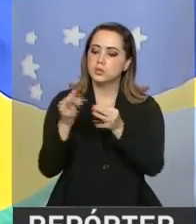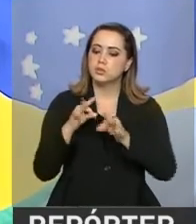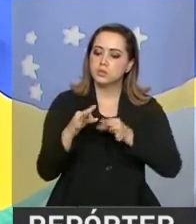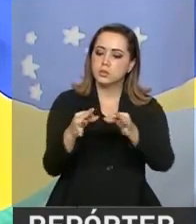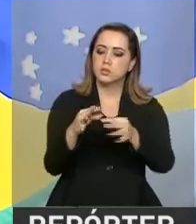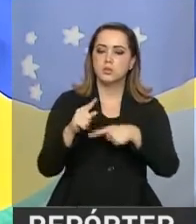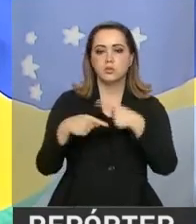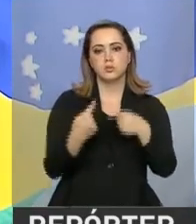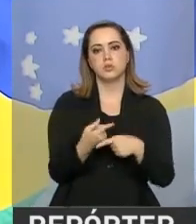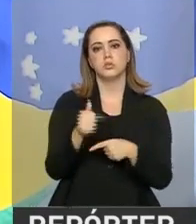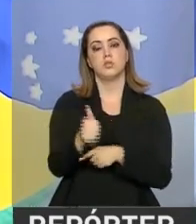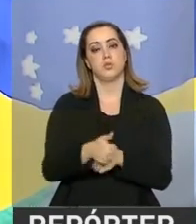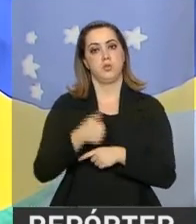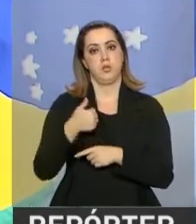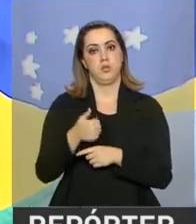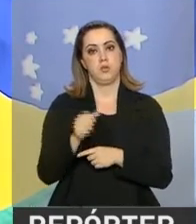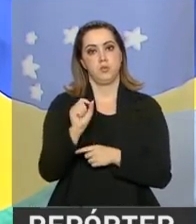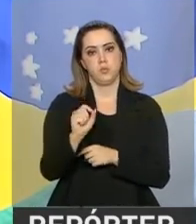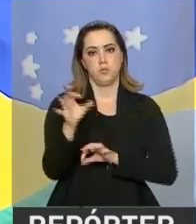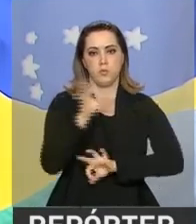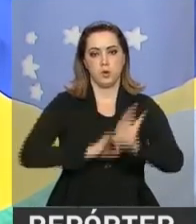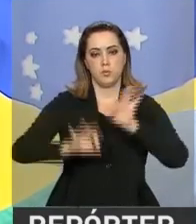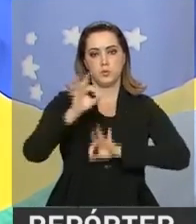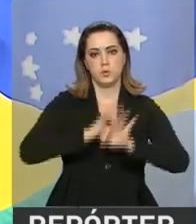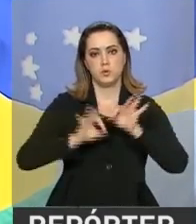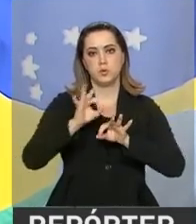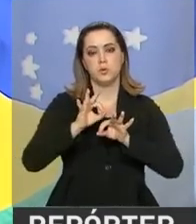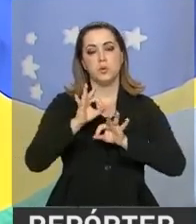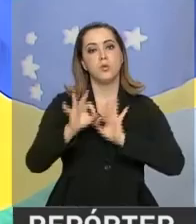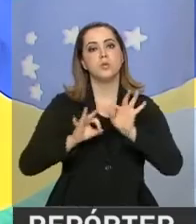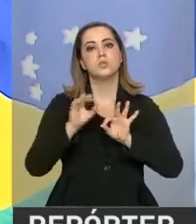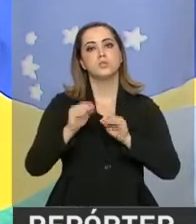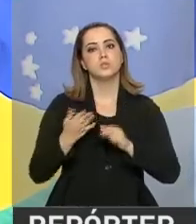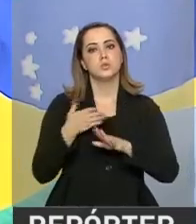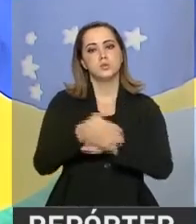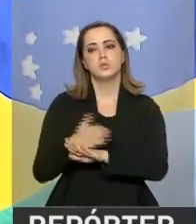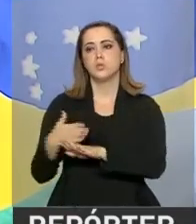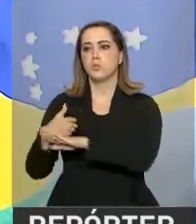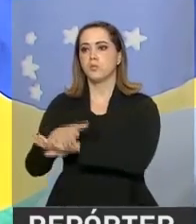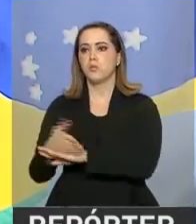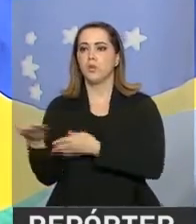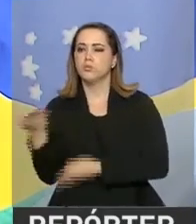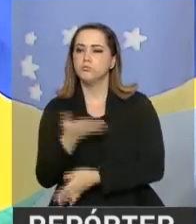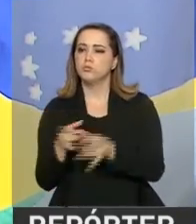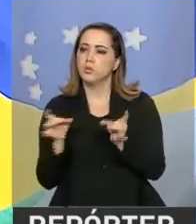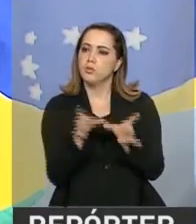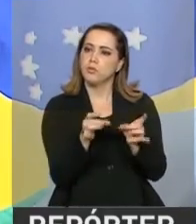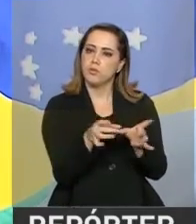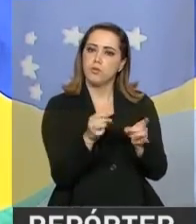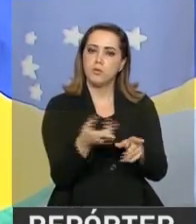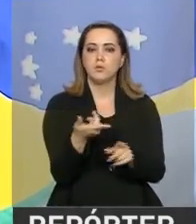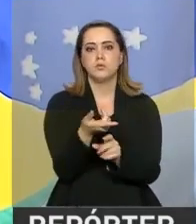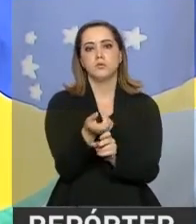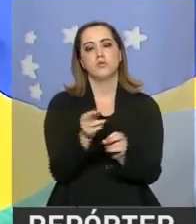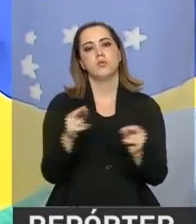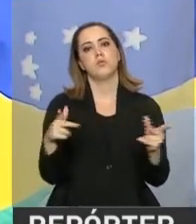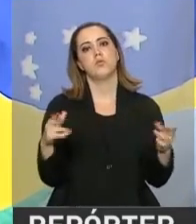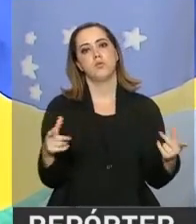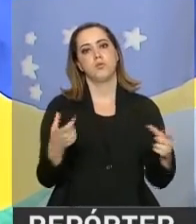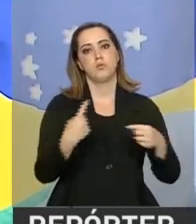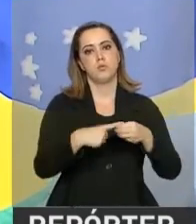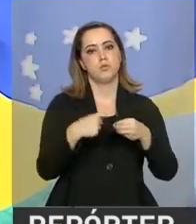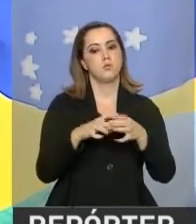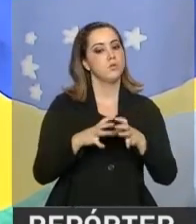e organizar essa produção para que ela consiga acessar mercados, tanto institucionais quanto o mercado das grandes cidades, das